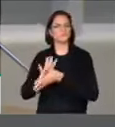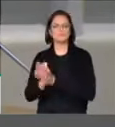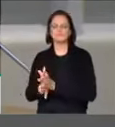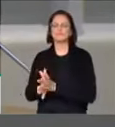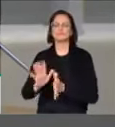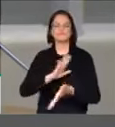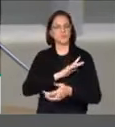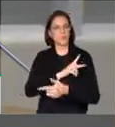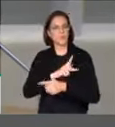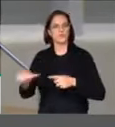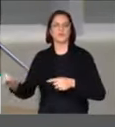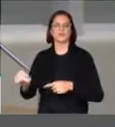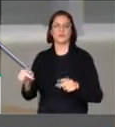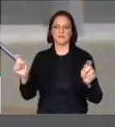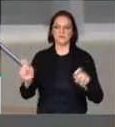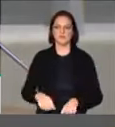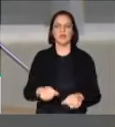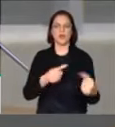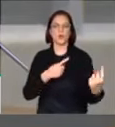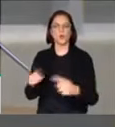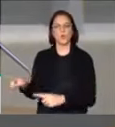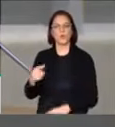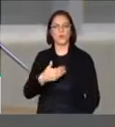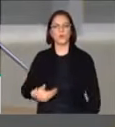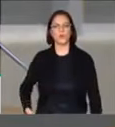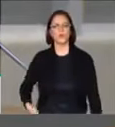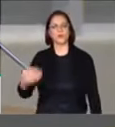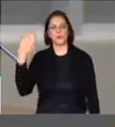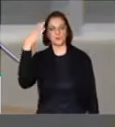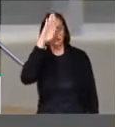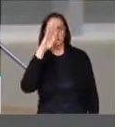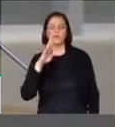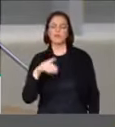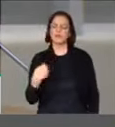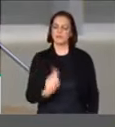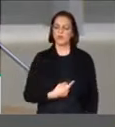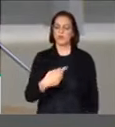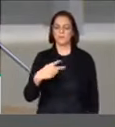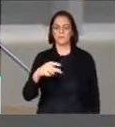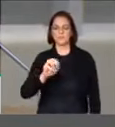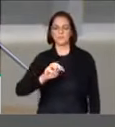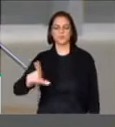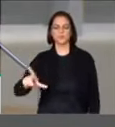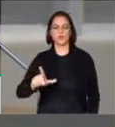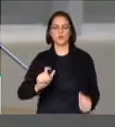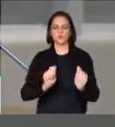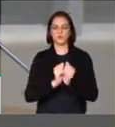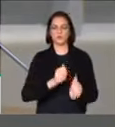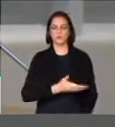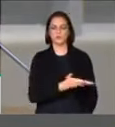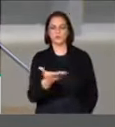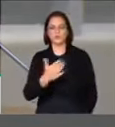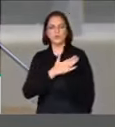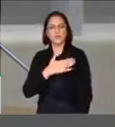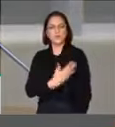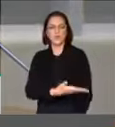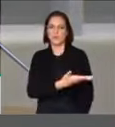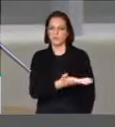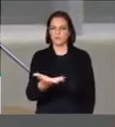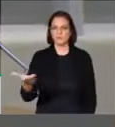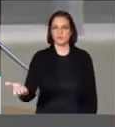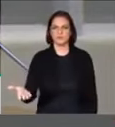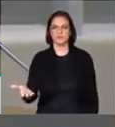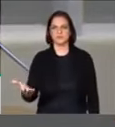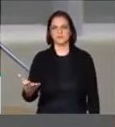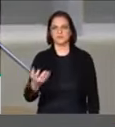preconceito e, sobretudo, o governo reacionário do Bolsonaro, é que nós, do PSOL, estamos lado a lado, ombro a ombro, com cada um